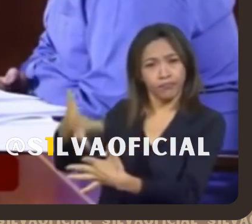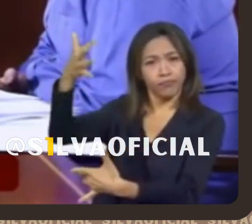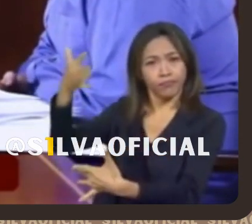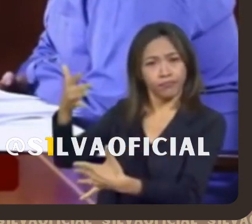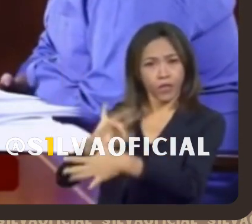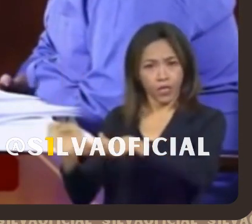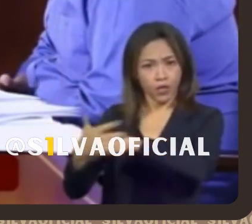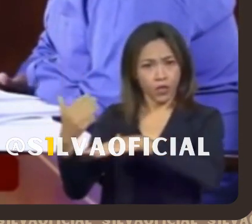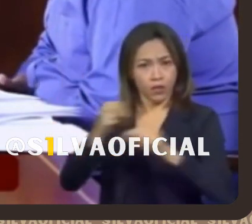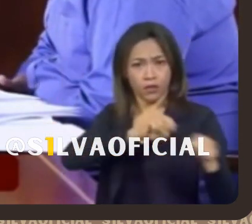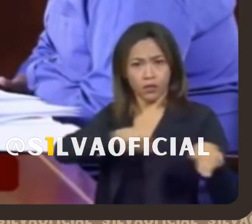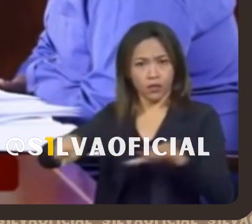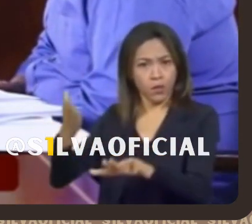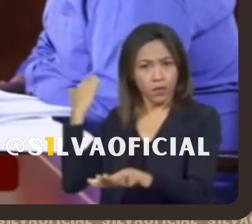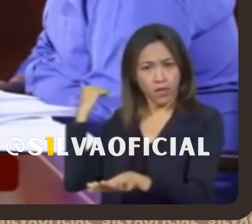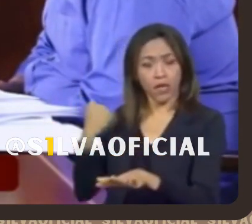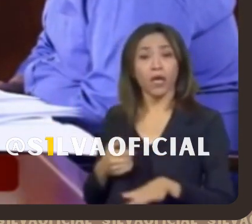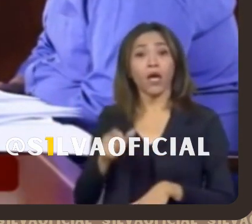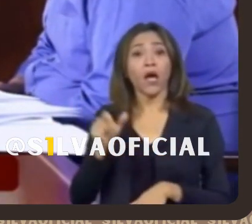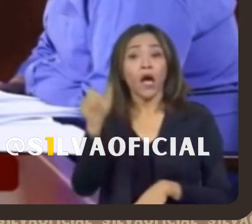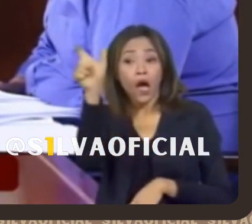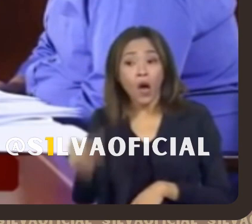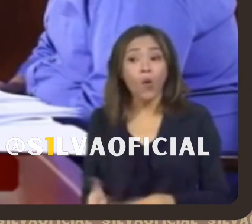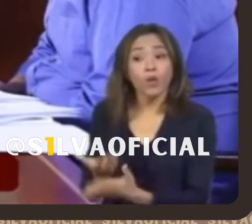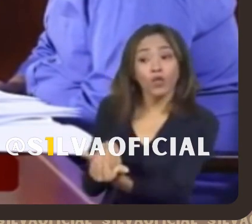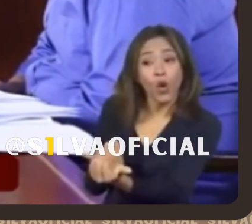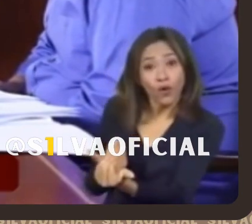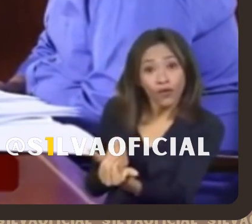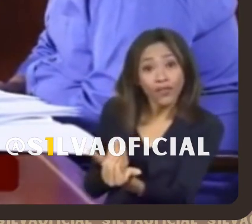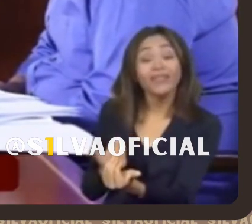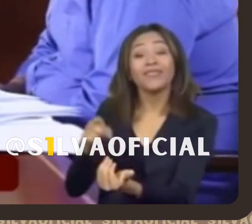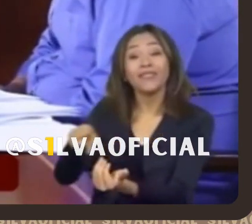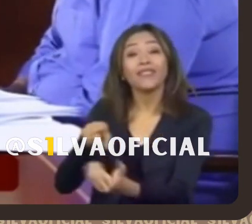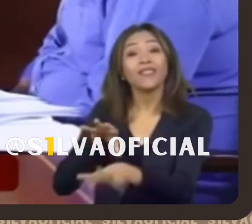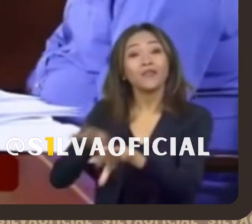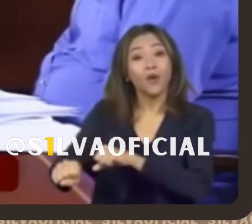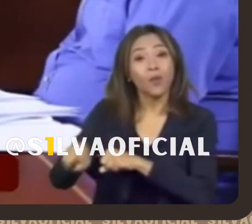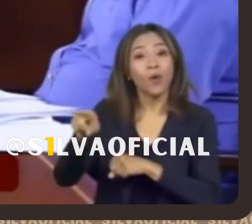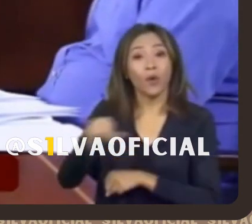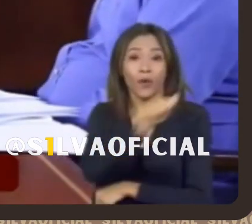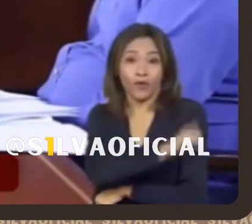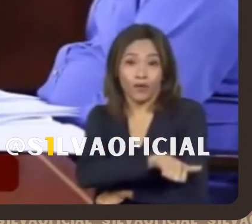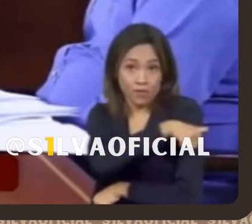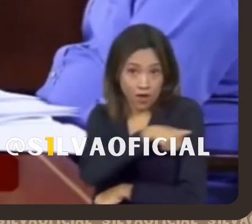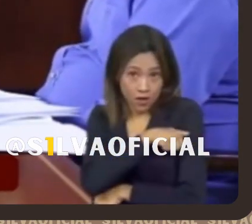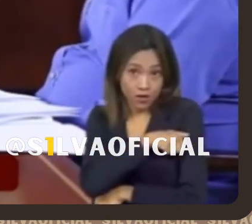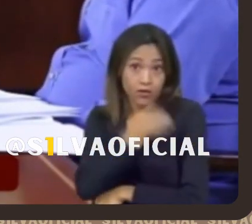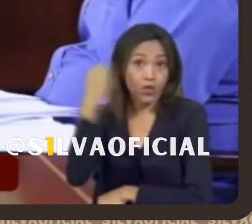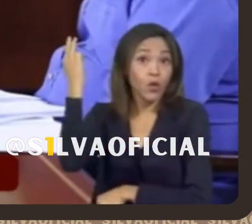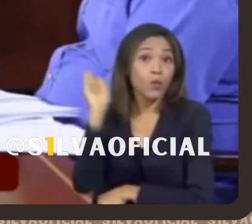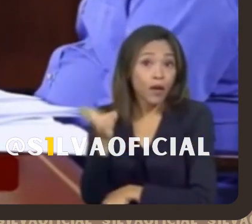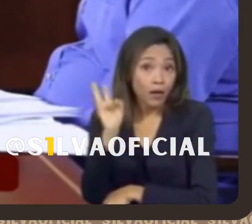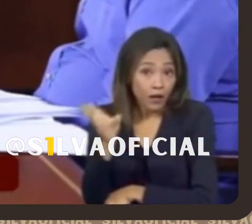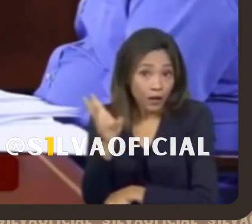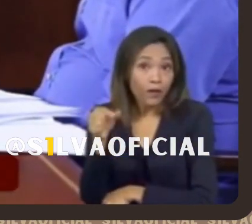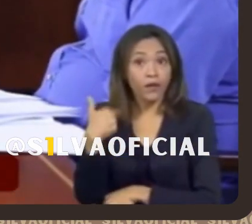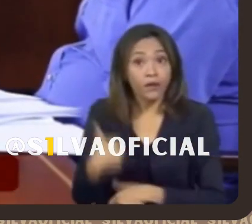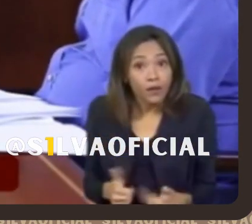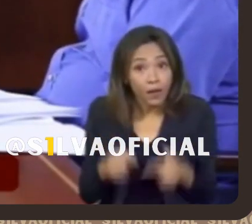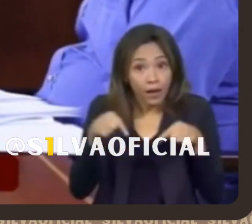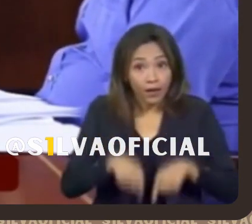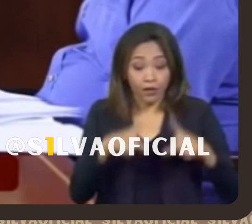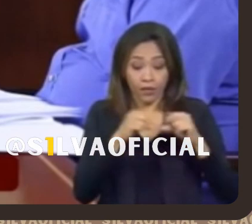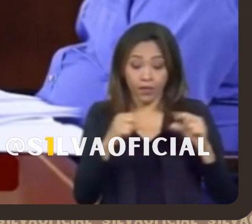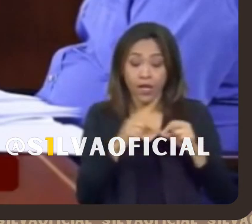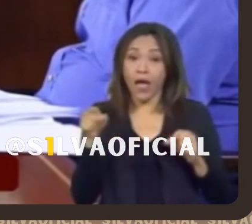se formou em enfermagem no Maranhão que trabalha aqui em Brasília e ela deixou de pagar o fiés